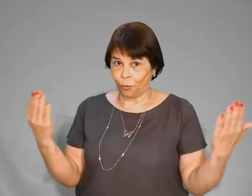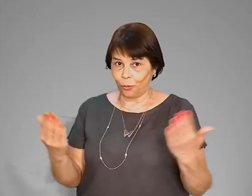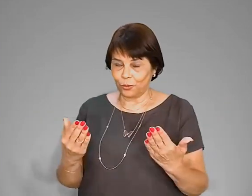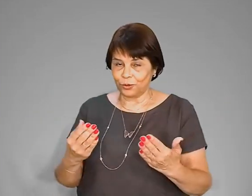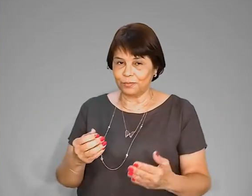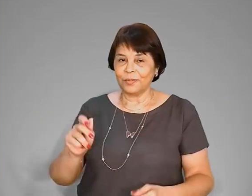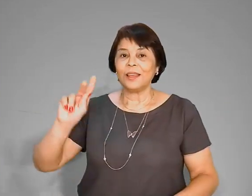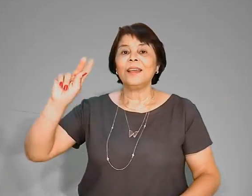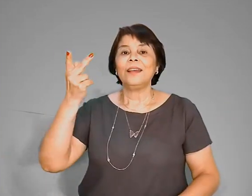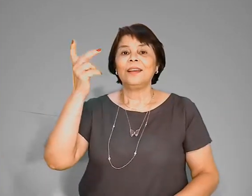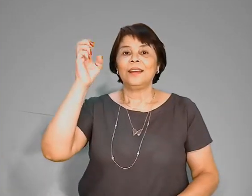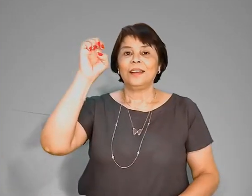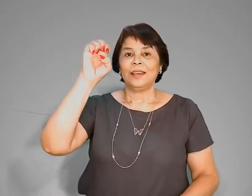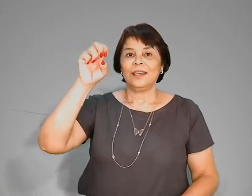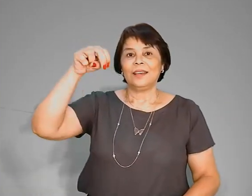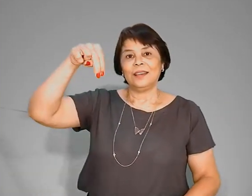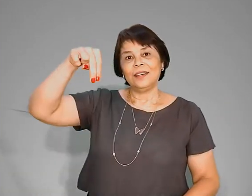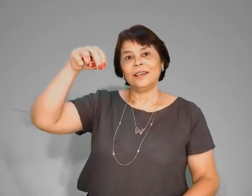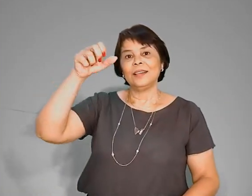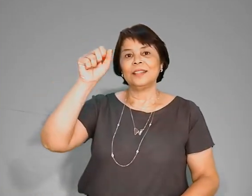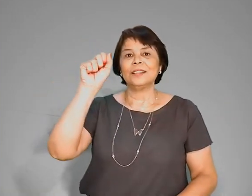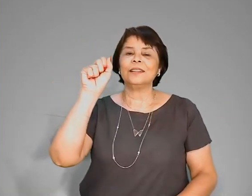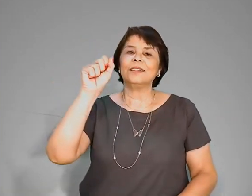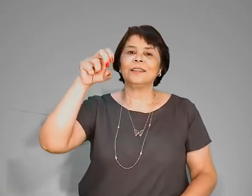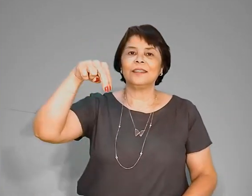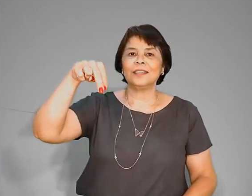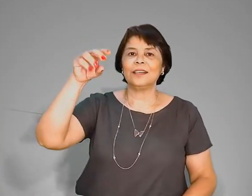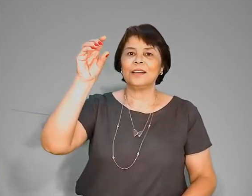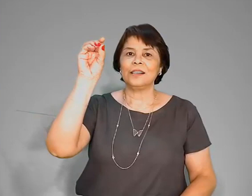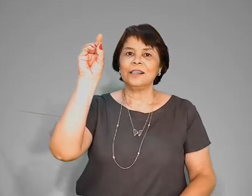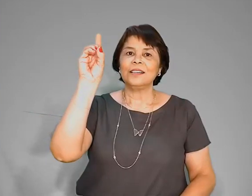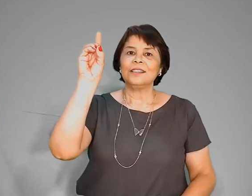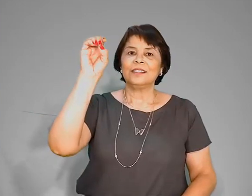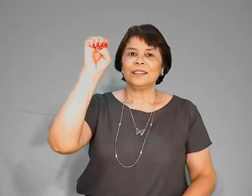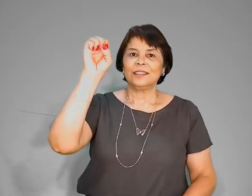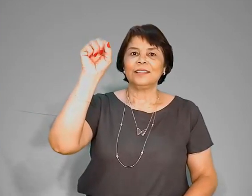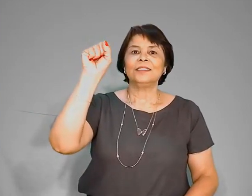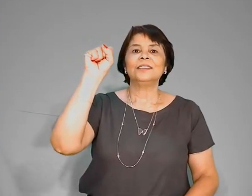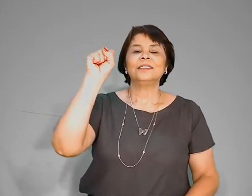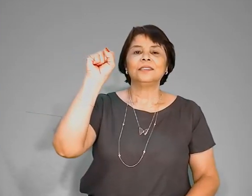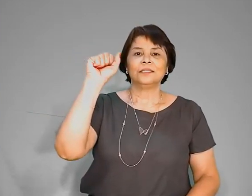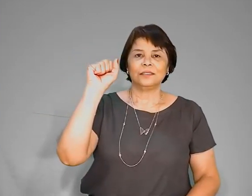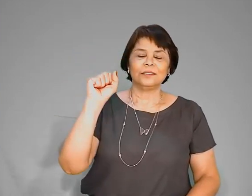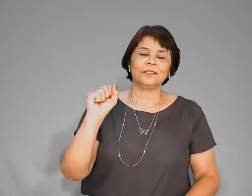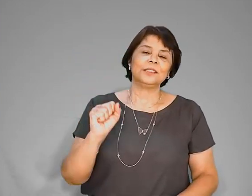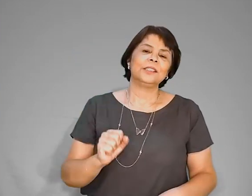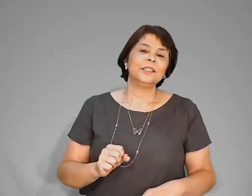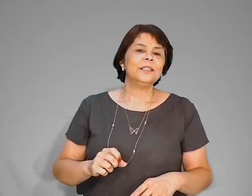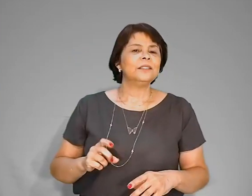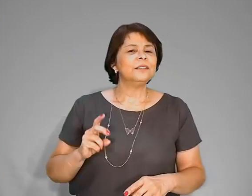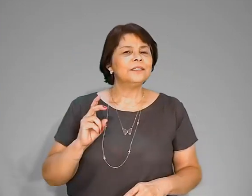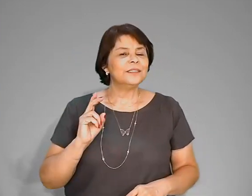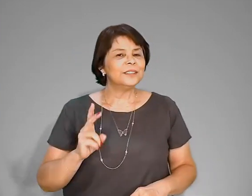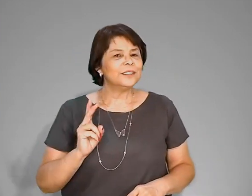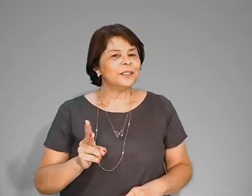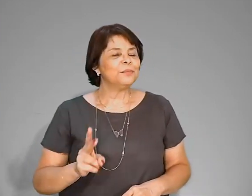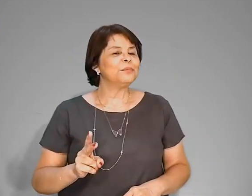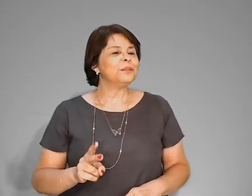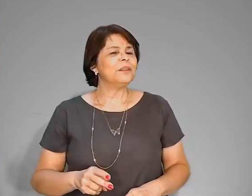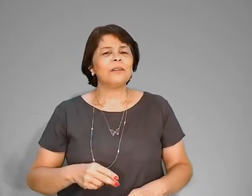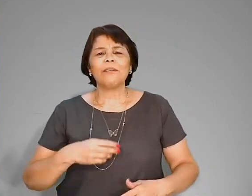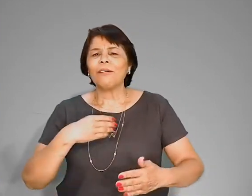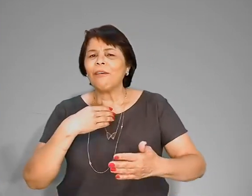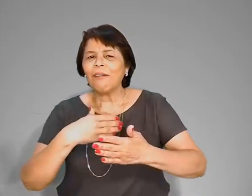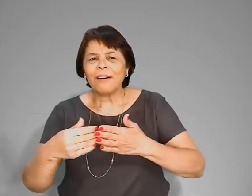em qualquer lugar. Vocês acham que uma igreja metodista, sei lá o quê, ou pentecostal, assembleia, vai me convidar? Não é que